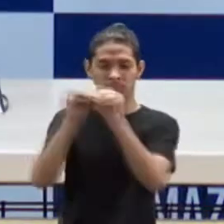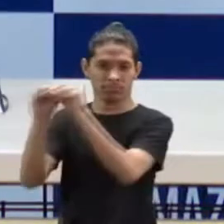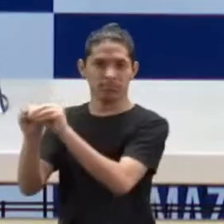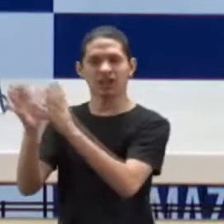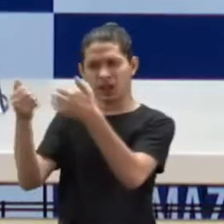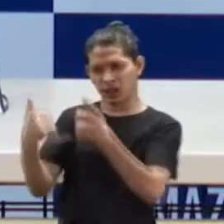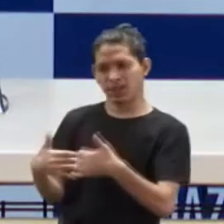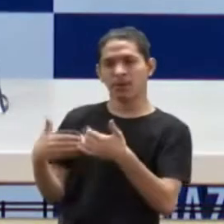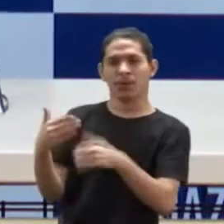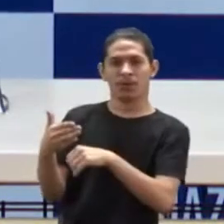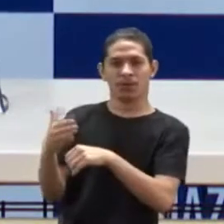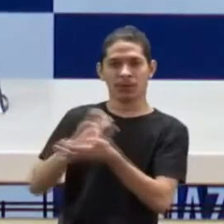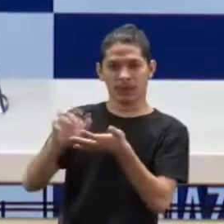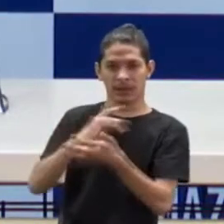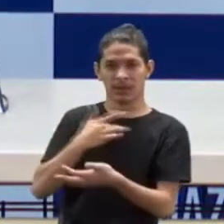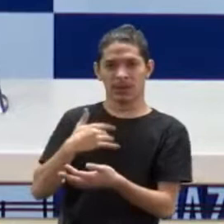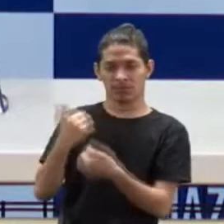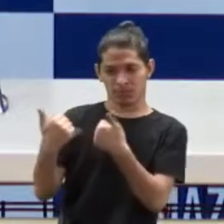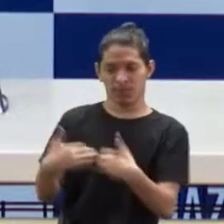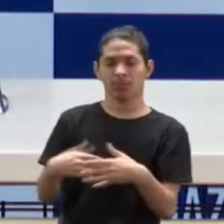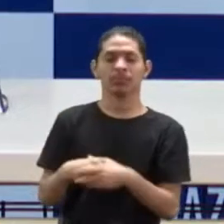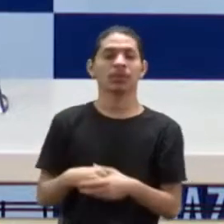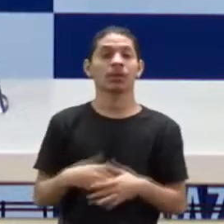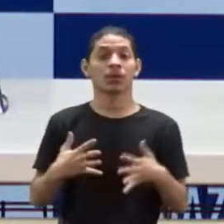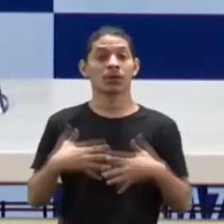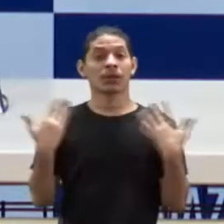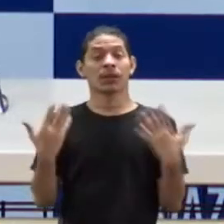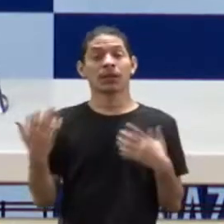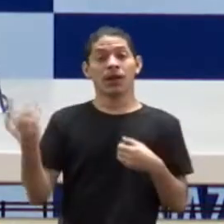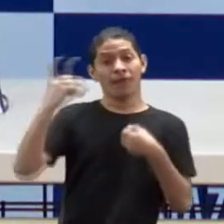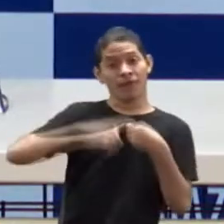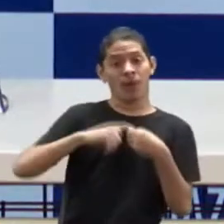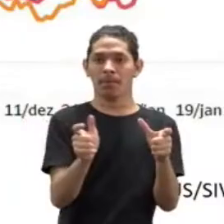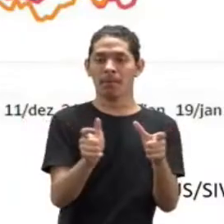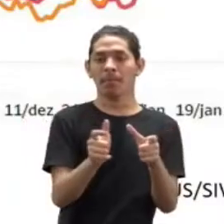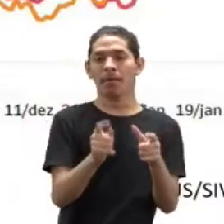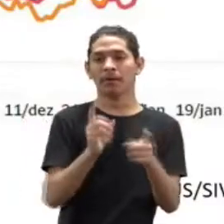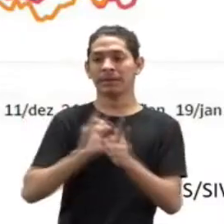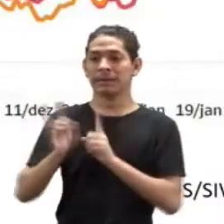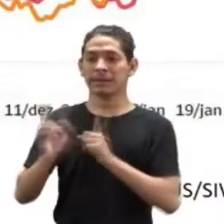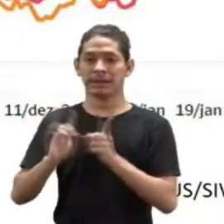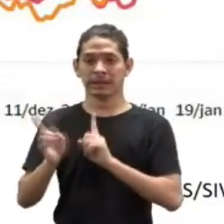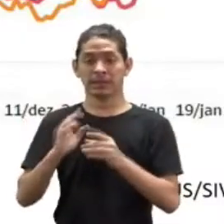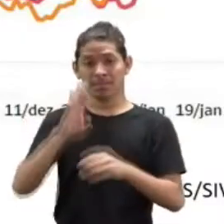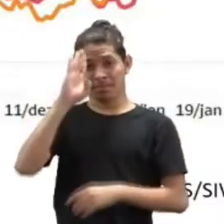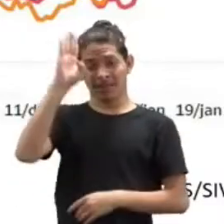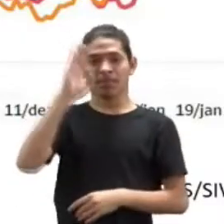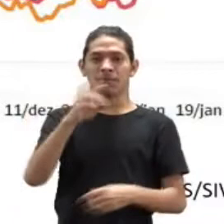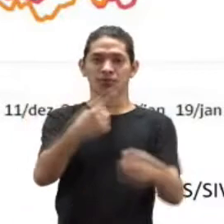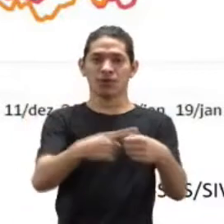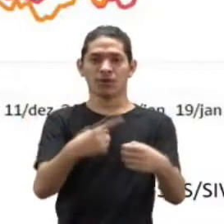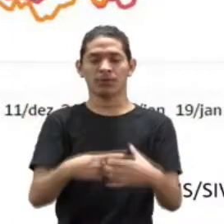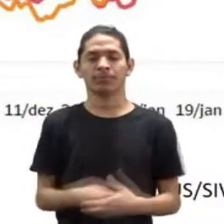com relação a isso enfatizou também que é fundamental a população continuar obedecendo ao decreto quase restrições para